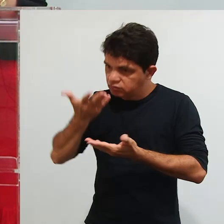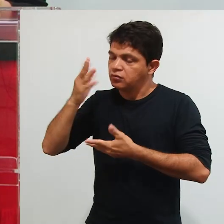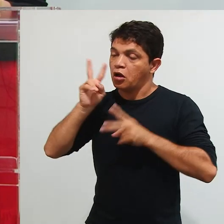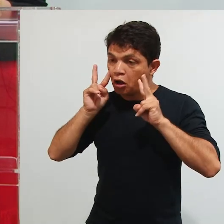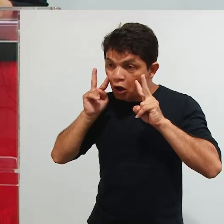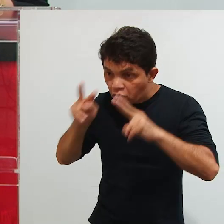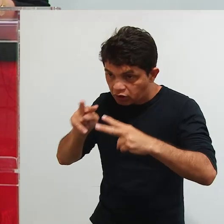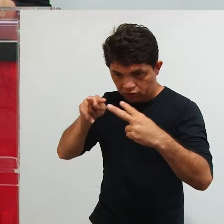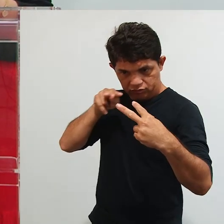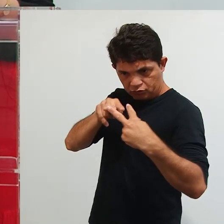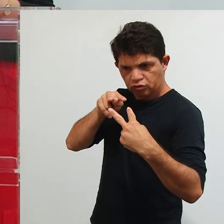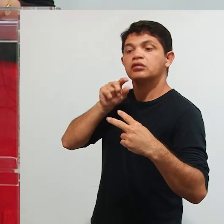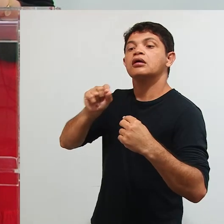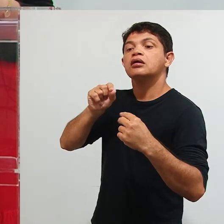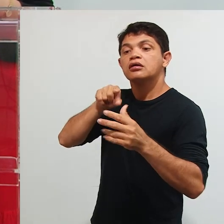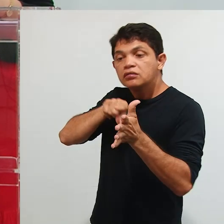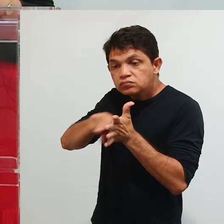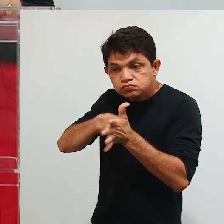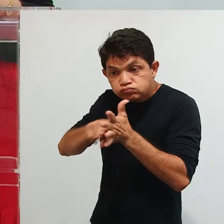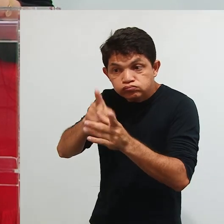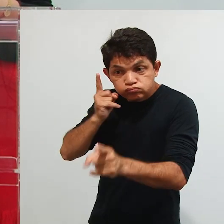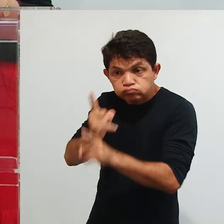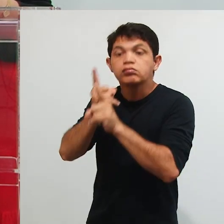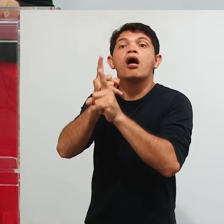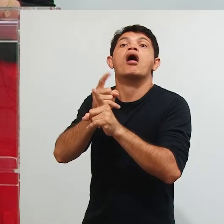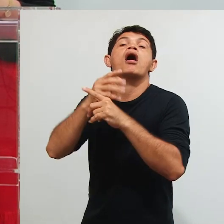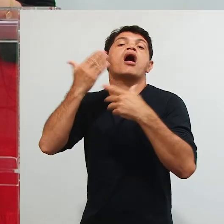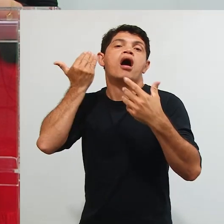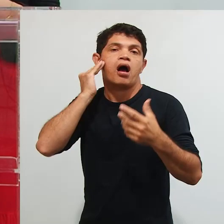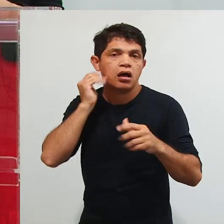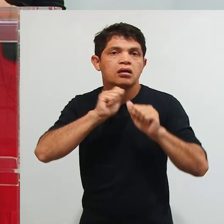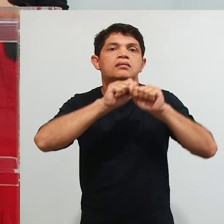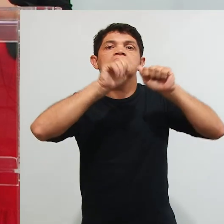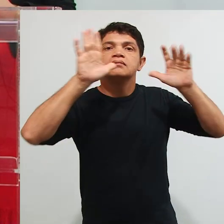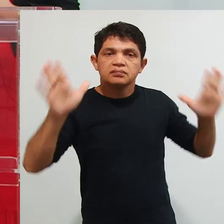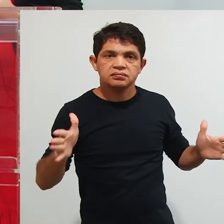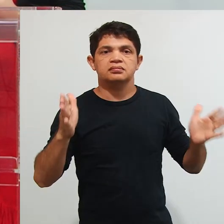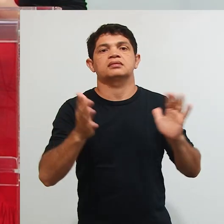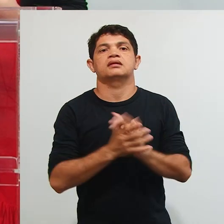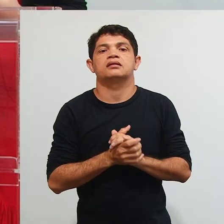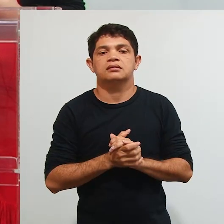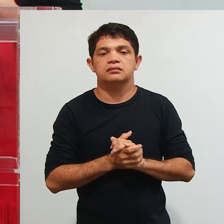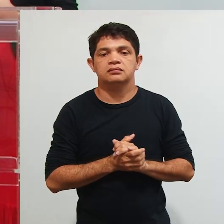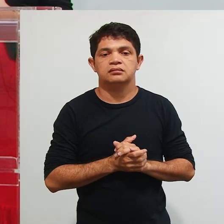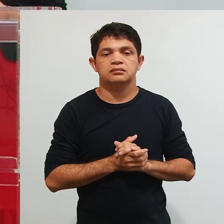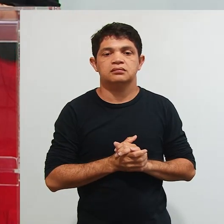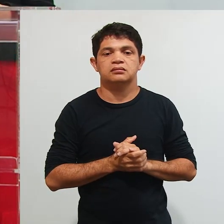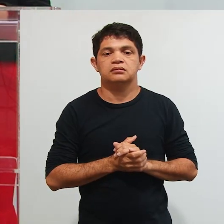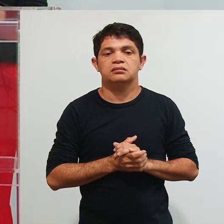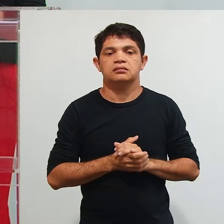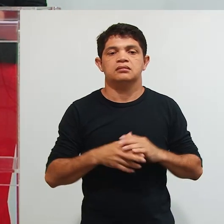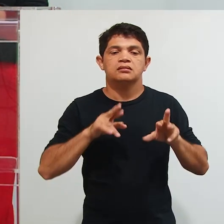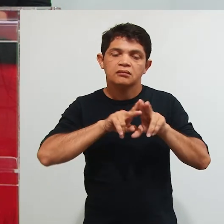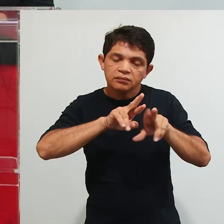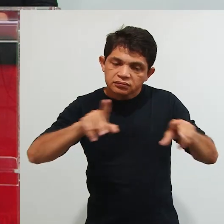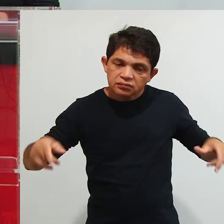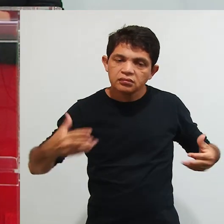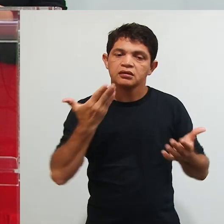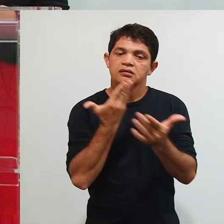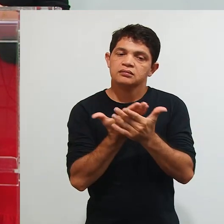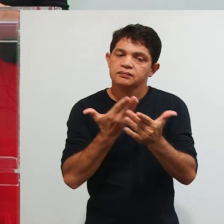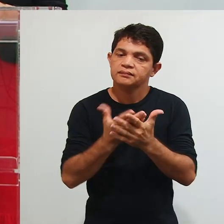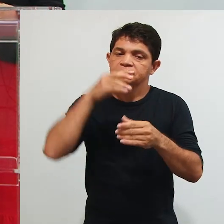bom senso, né, de olhar, de investigar. E o DSM-5, que é